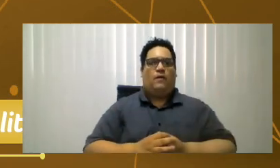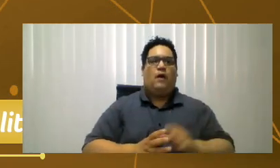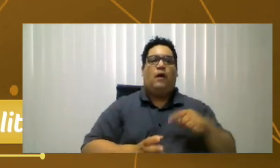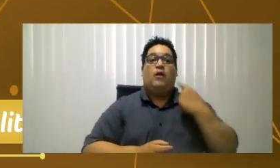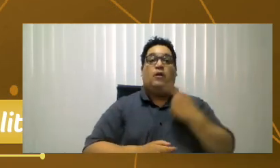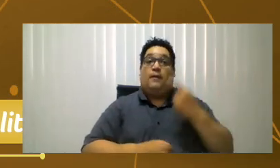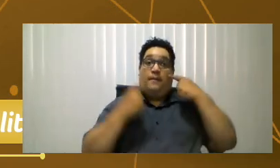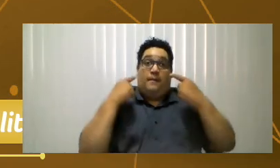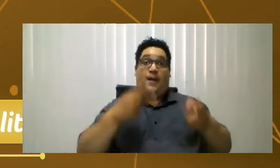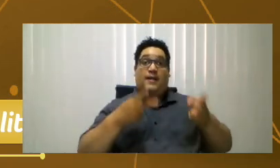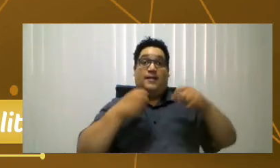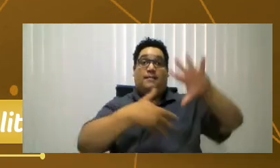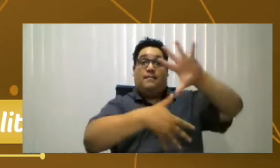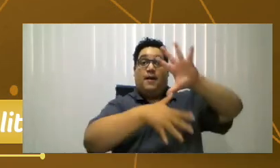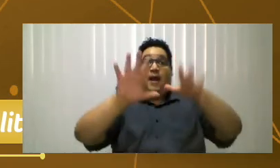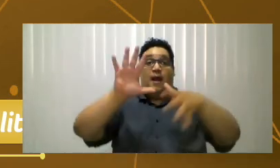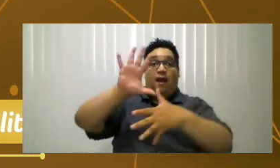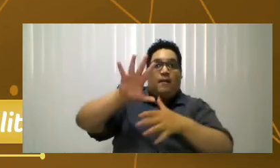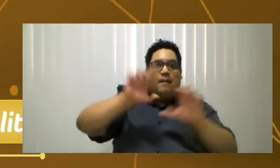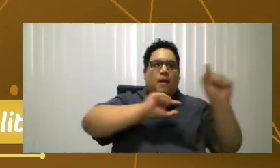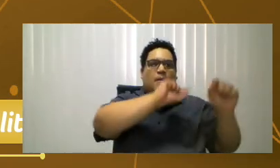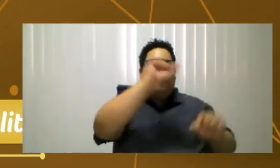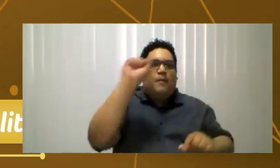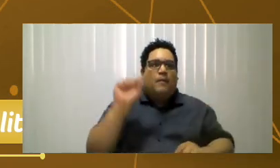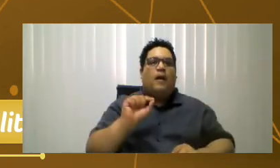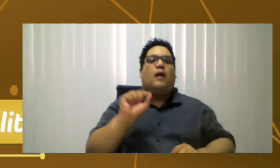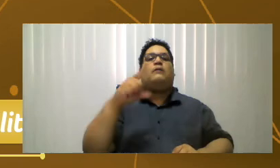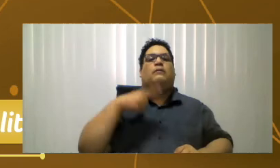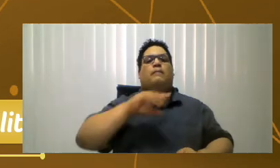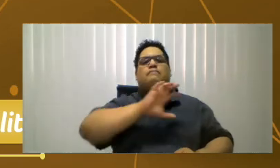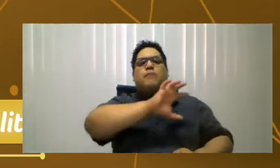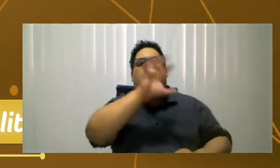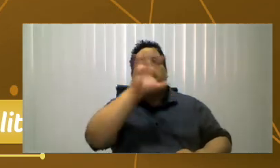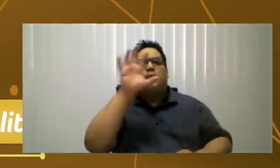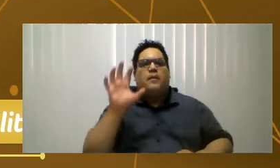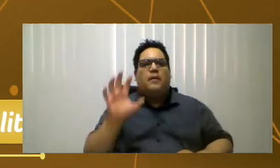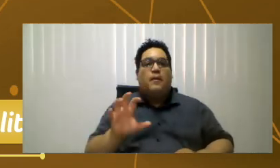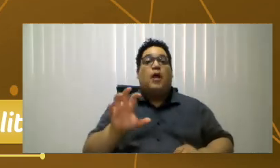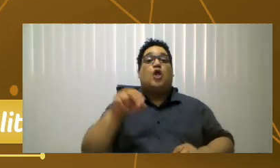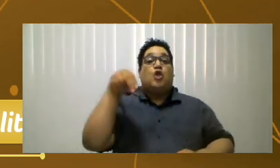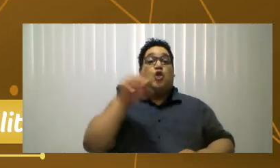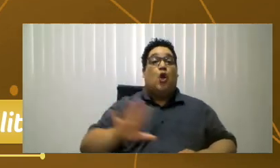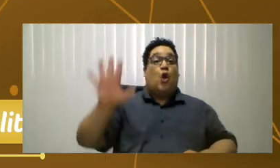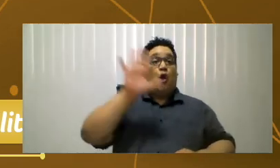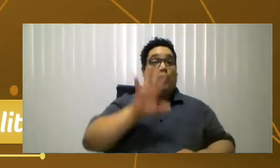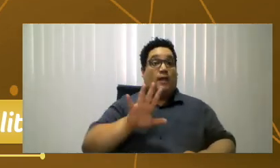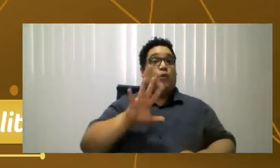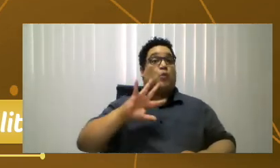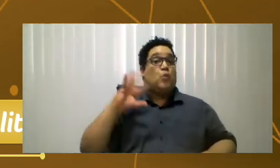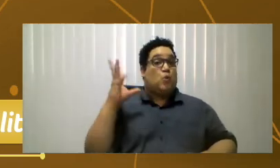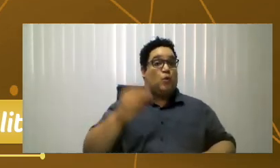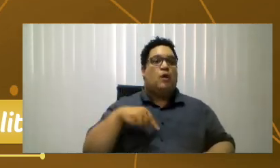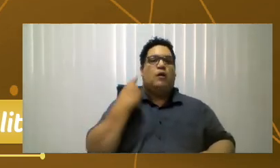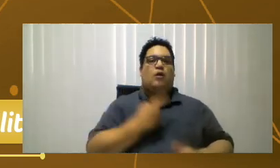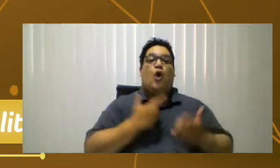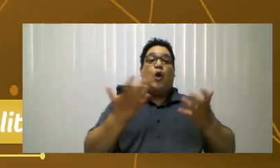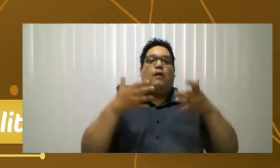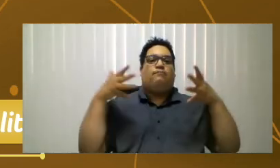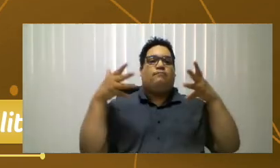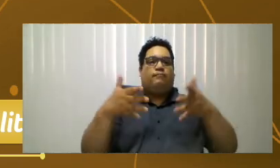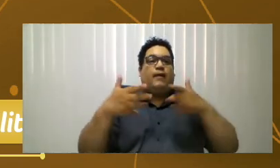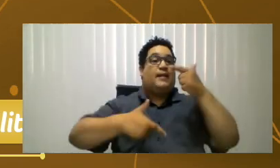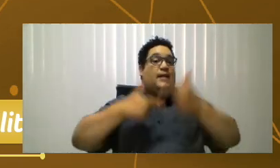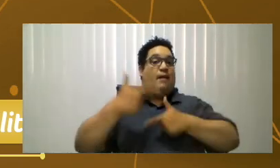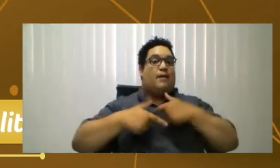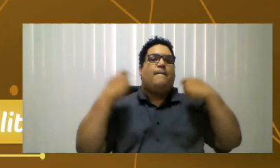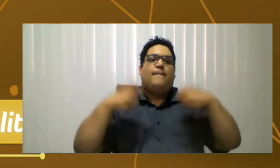mapa que foi apresentado que ela está distribuída em todo o Nordeste, e para a gente atuar de forma eficiente, a gente tem